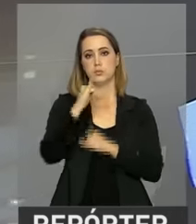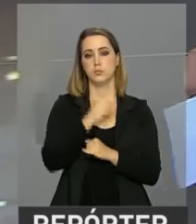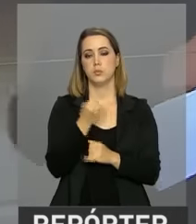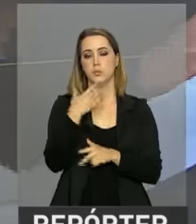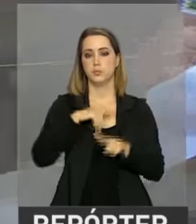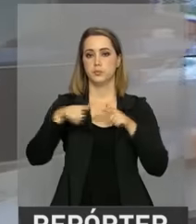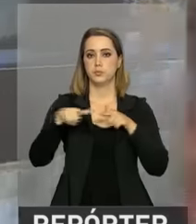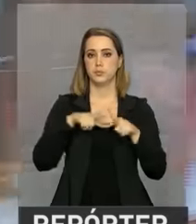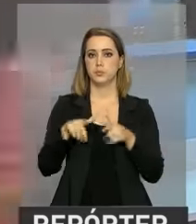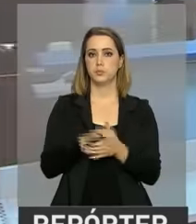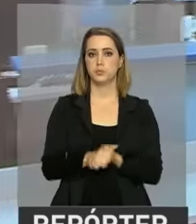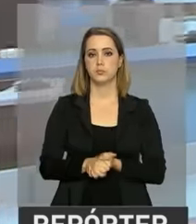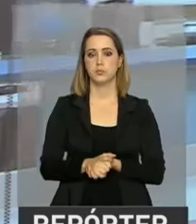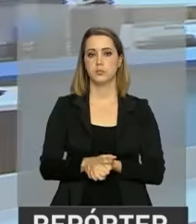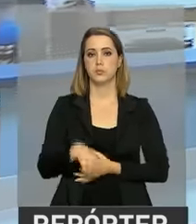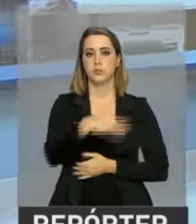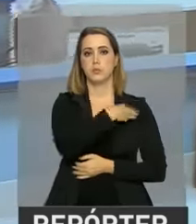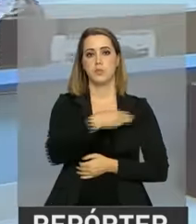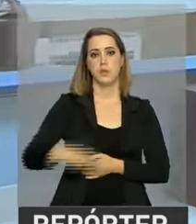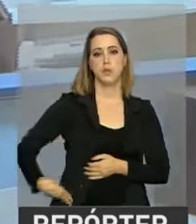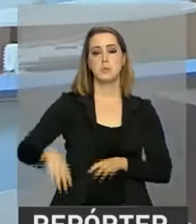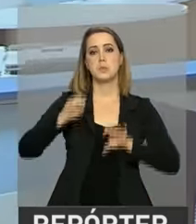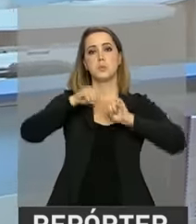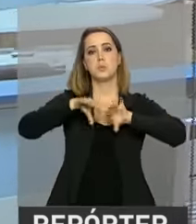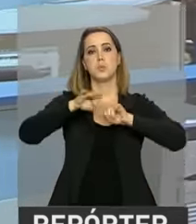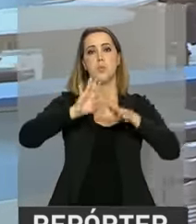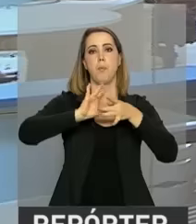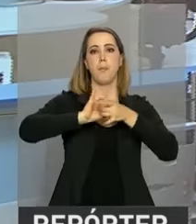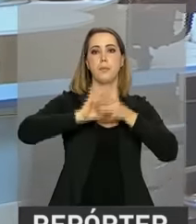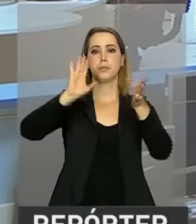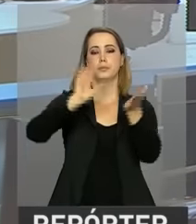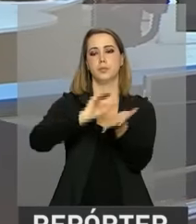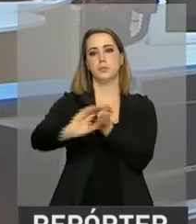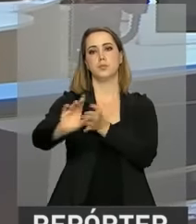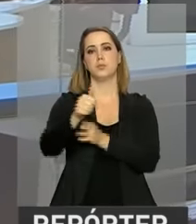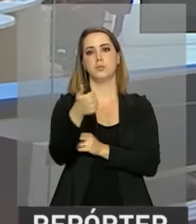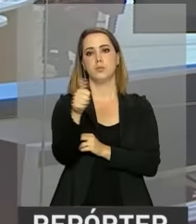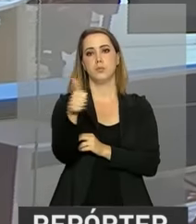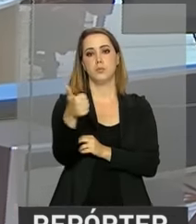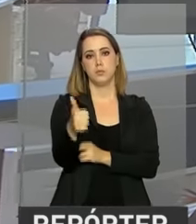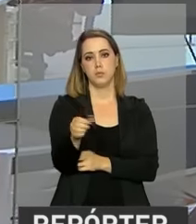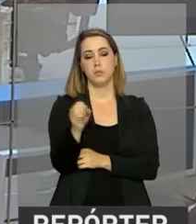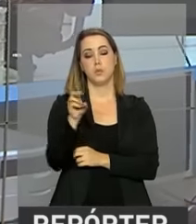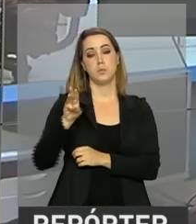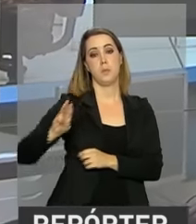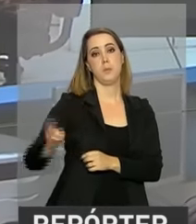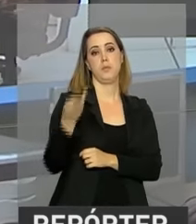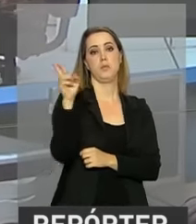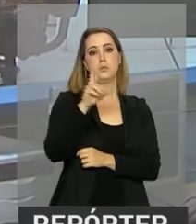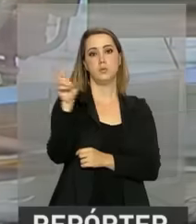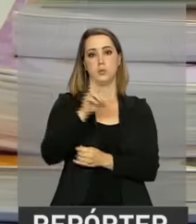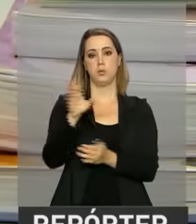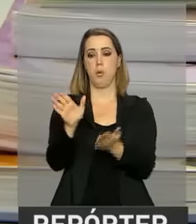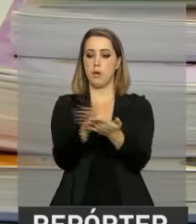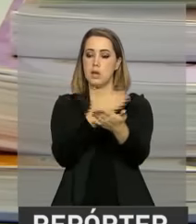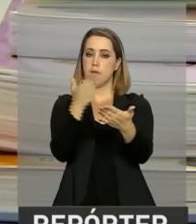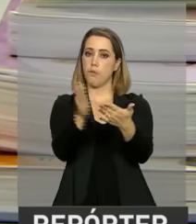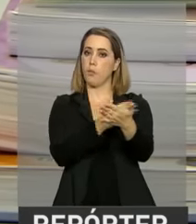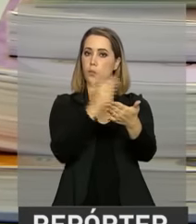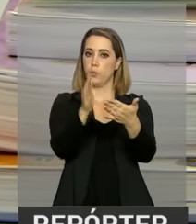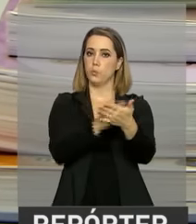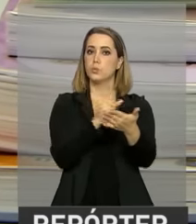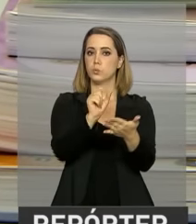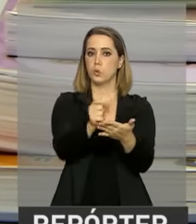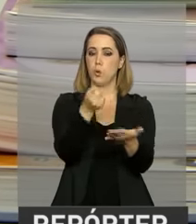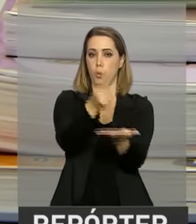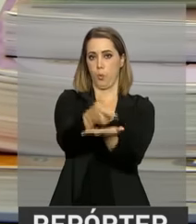você o Ministério da Educação liberou R 111 milhões de reais para o programa nacional do livro didático os livros comprados